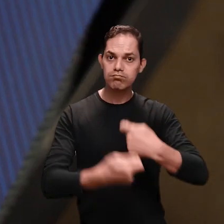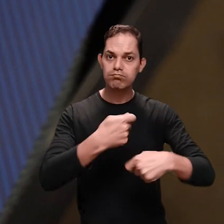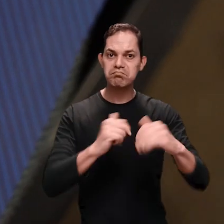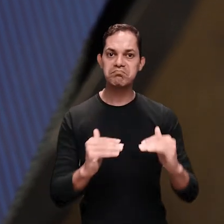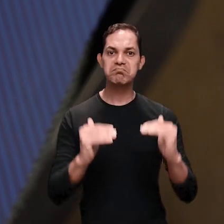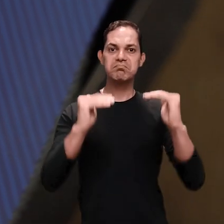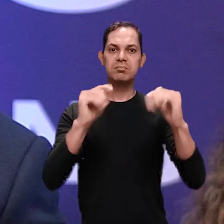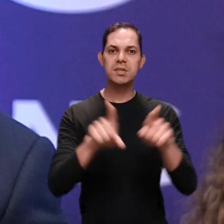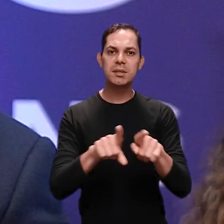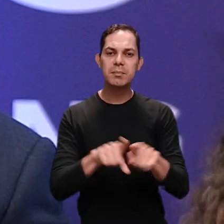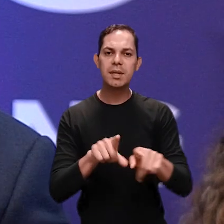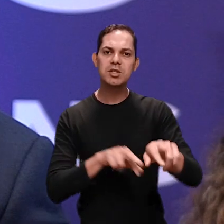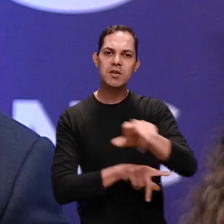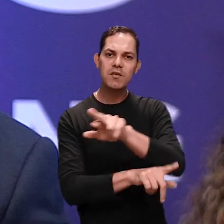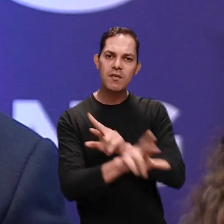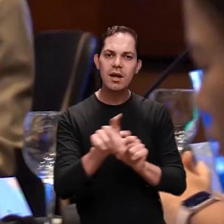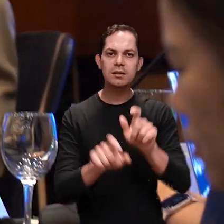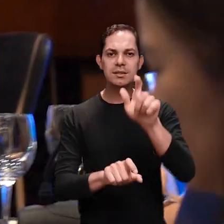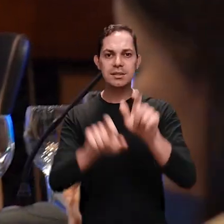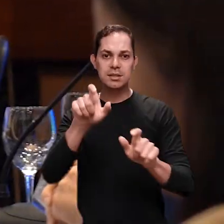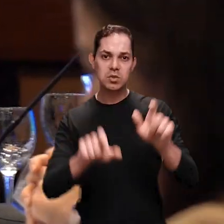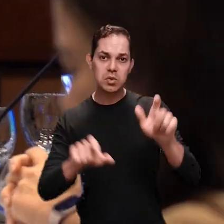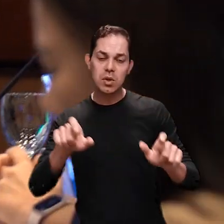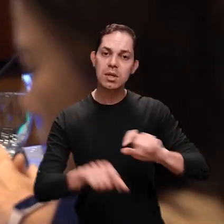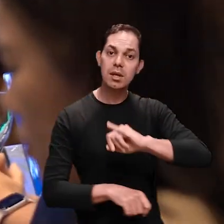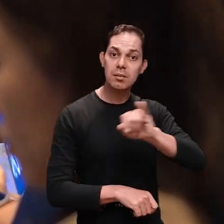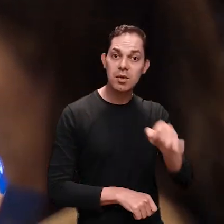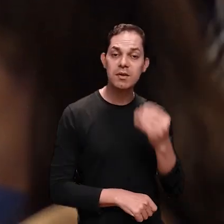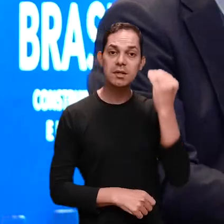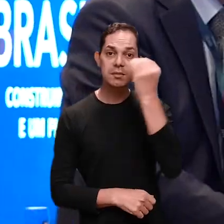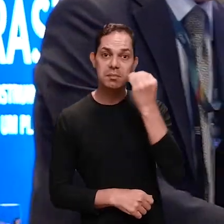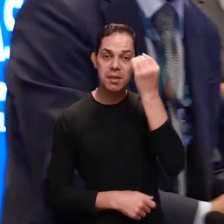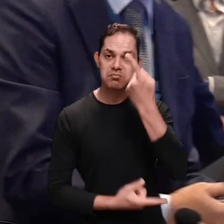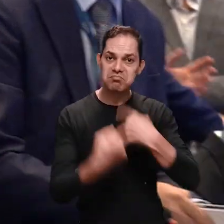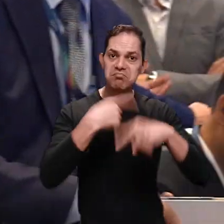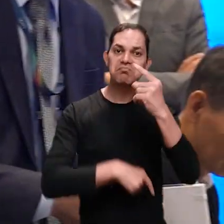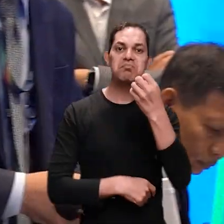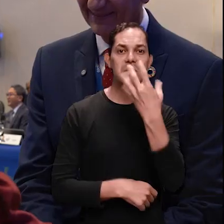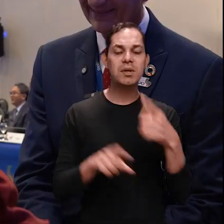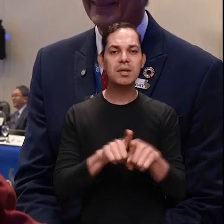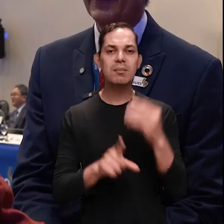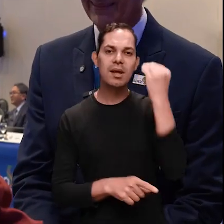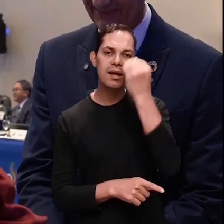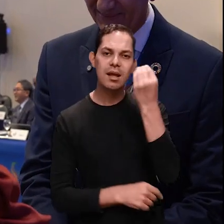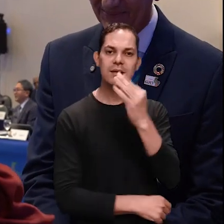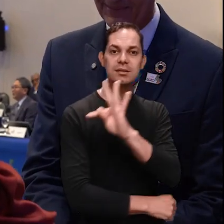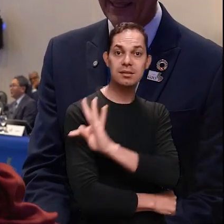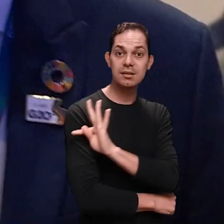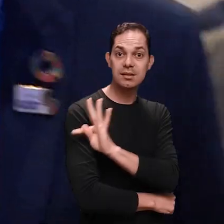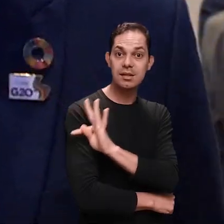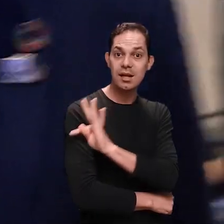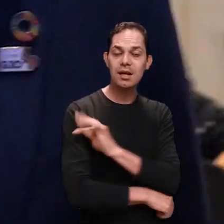potências econômicas, entre diferentes atores, aproveitando experiências bem-sucedidas e